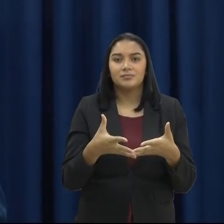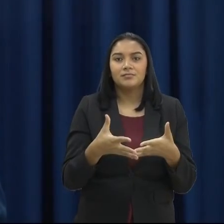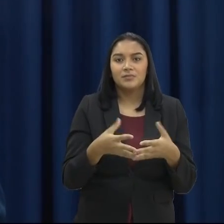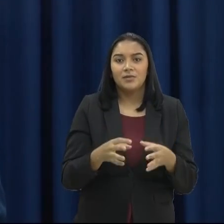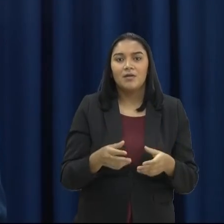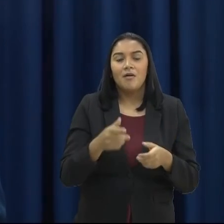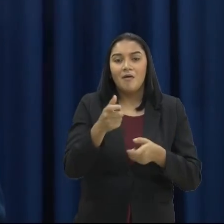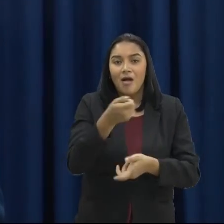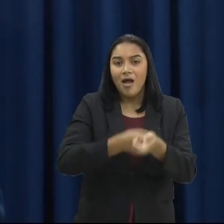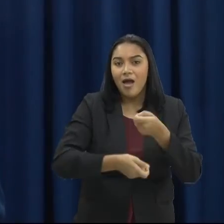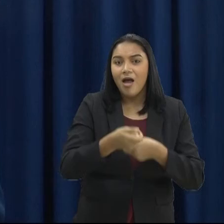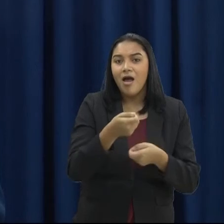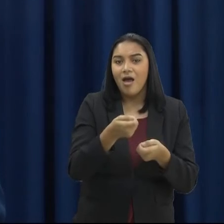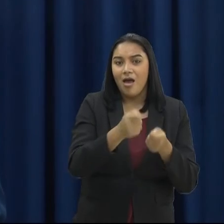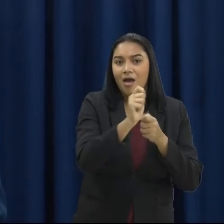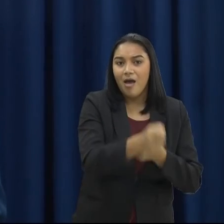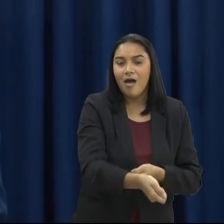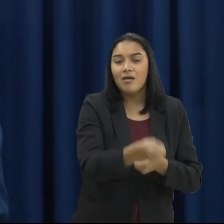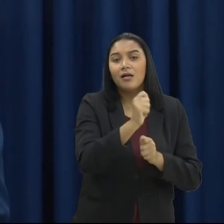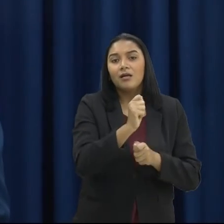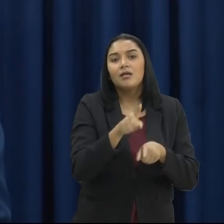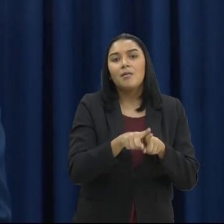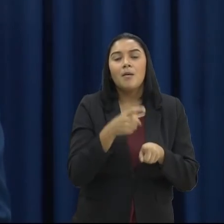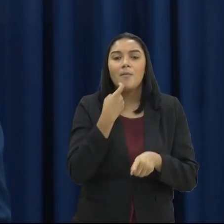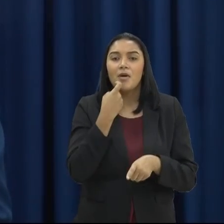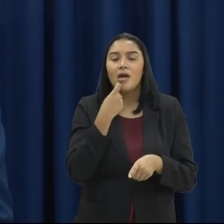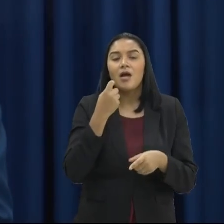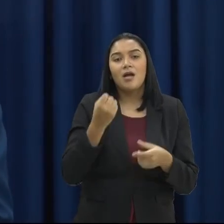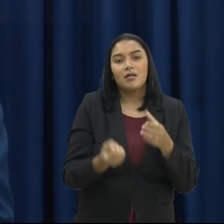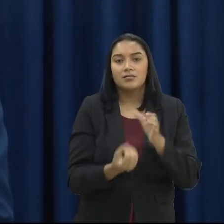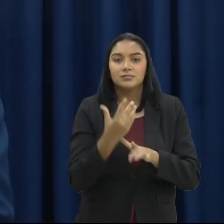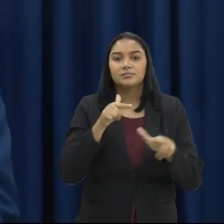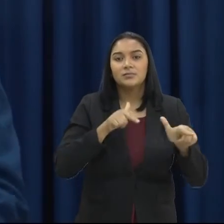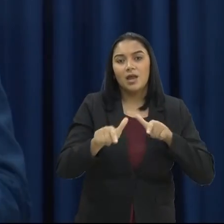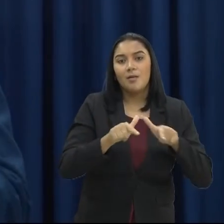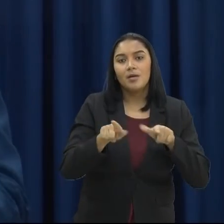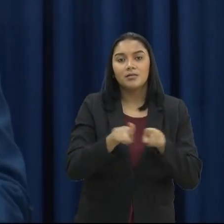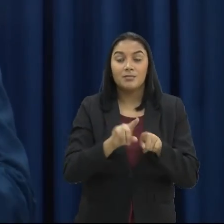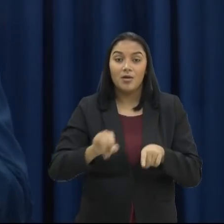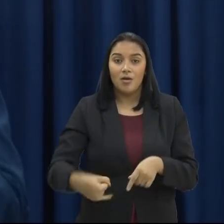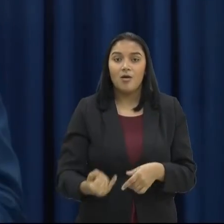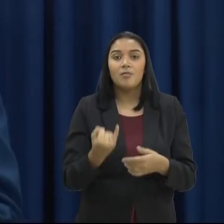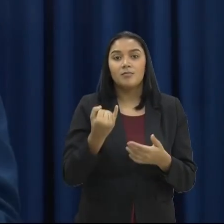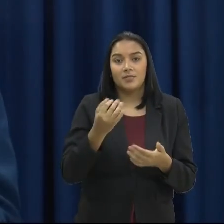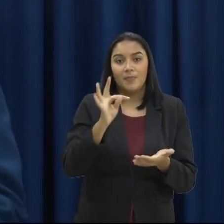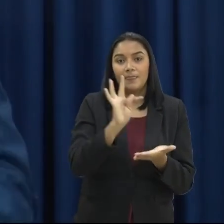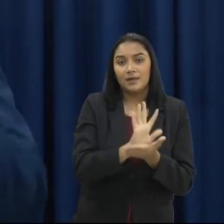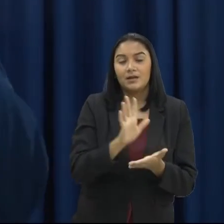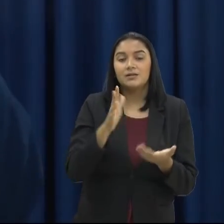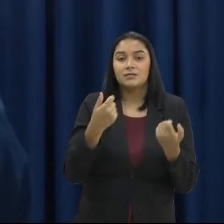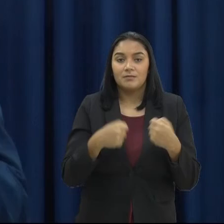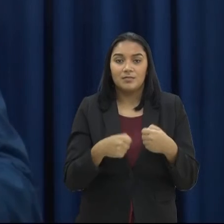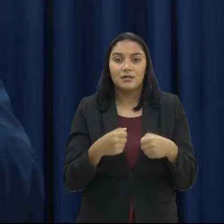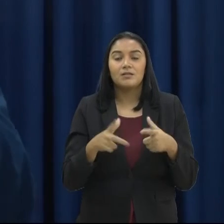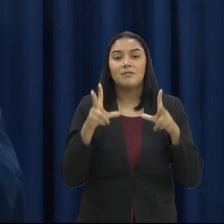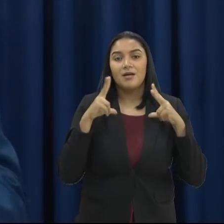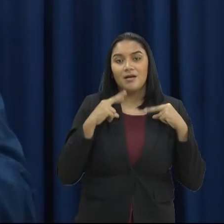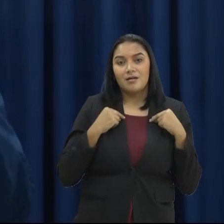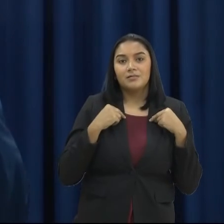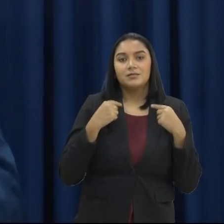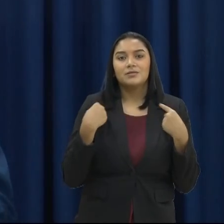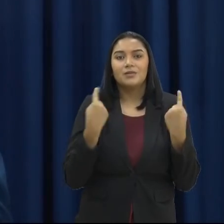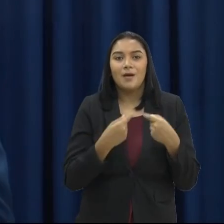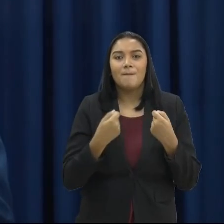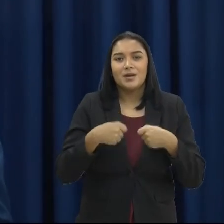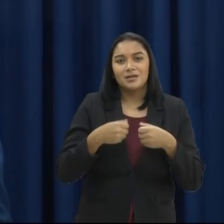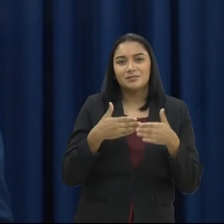muito peixe e gerando emprego e renda e oportunidades. O teresinense merece. Para isso, precisamos romper